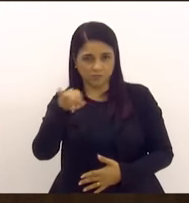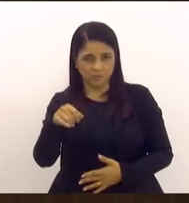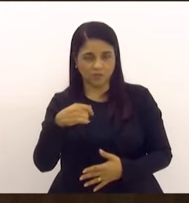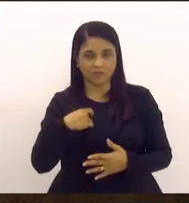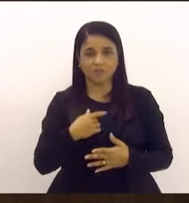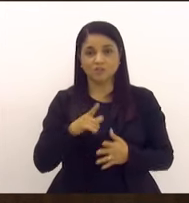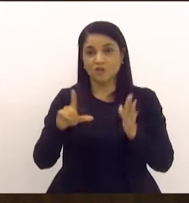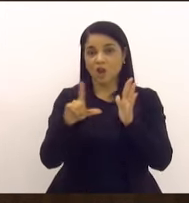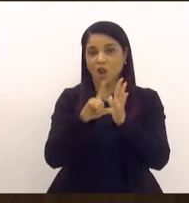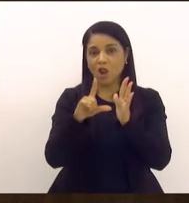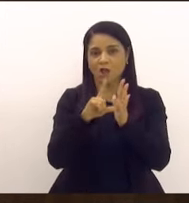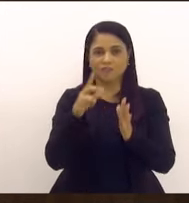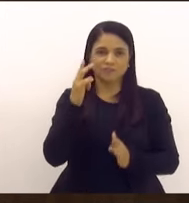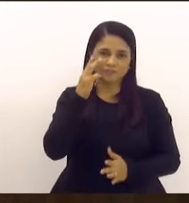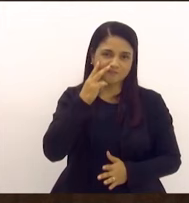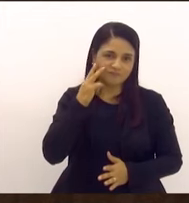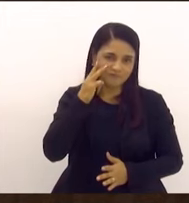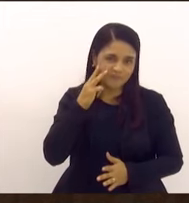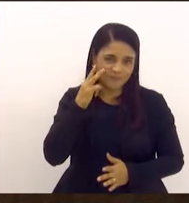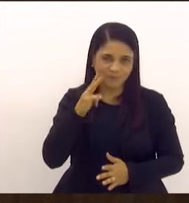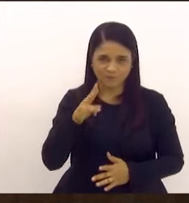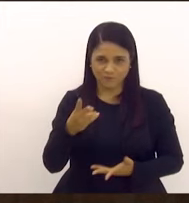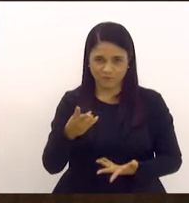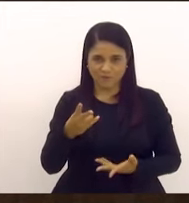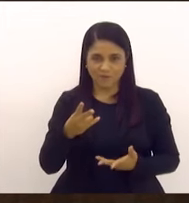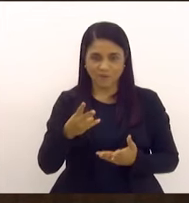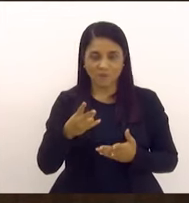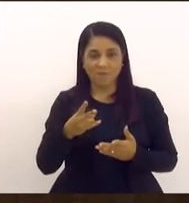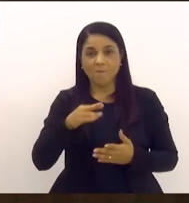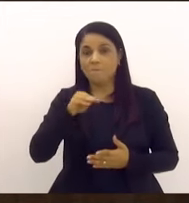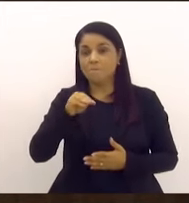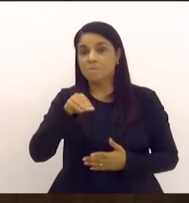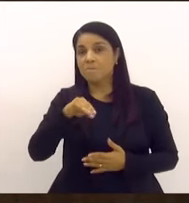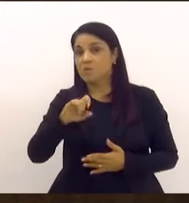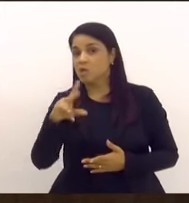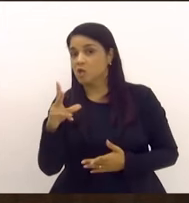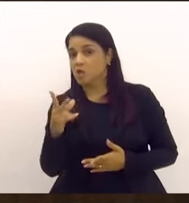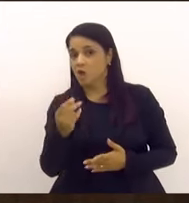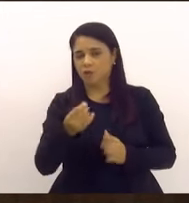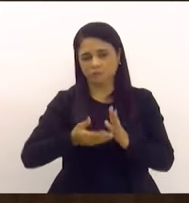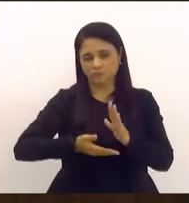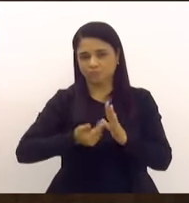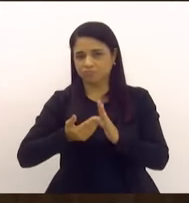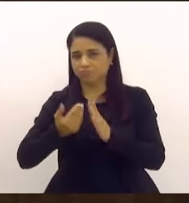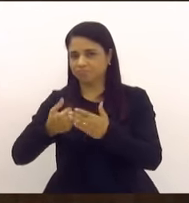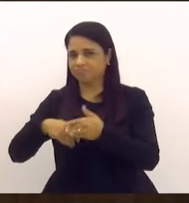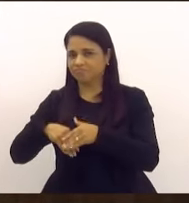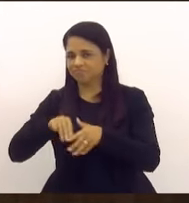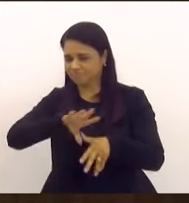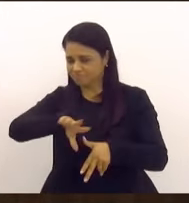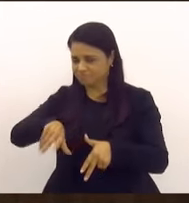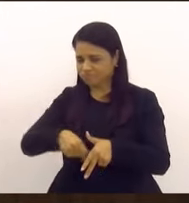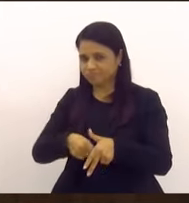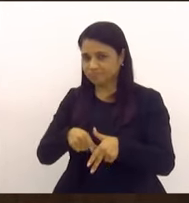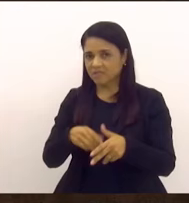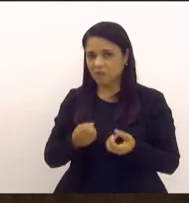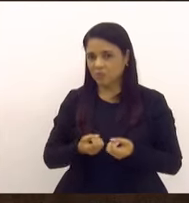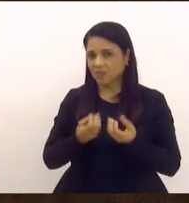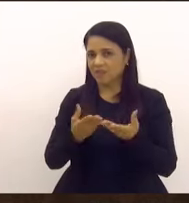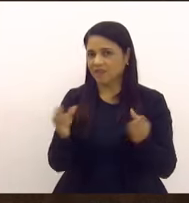vinho, tirar milhões do Estado e nem sequer fazer a entrega de um